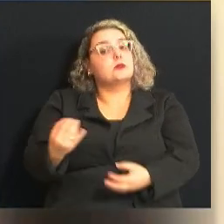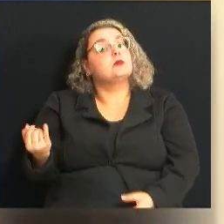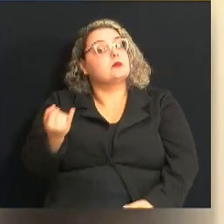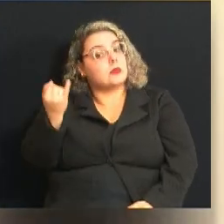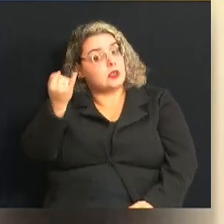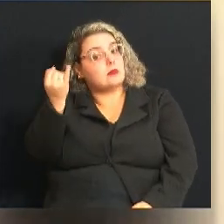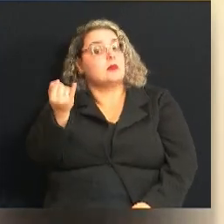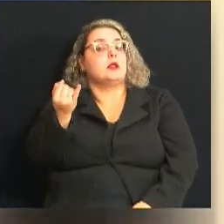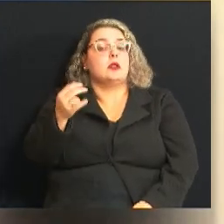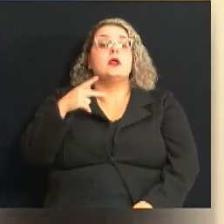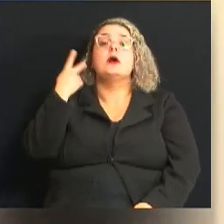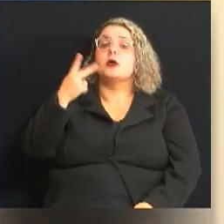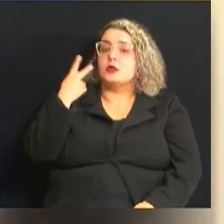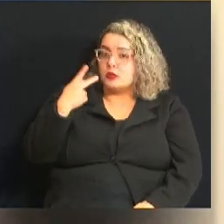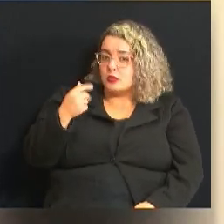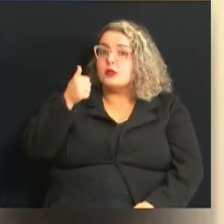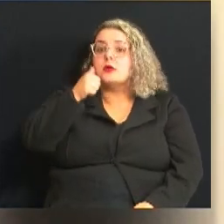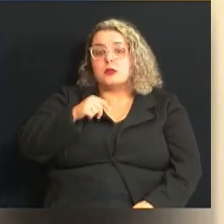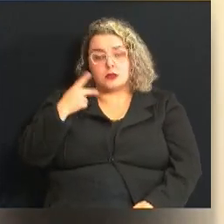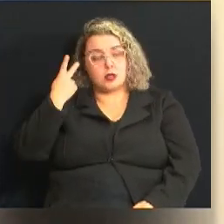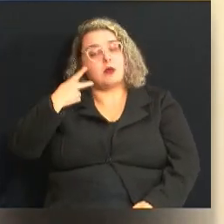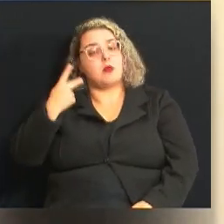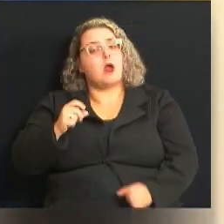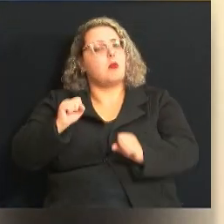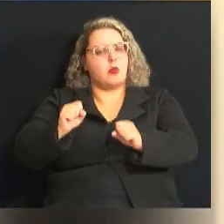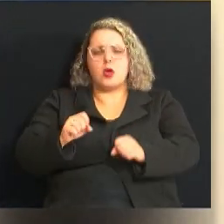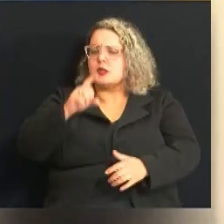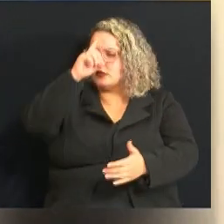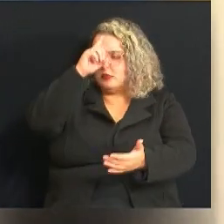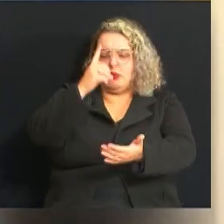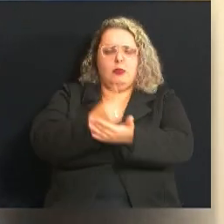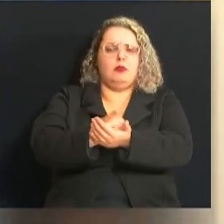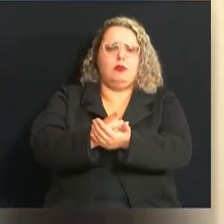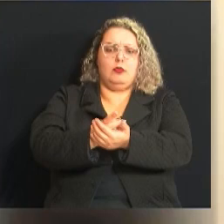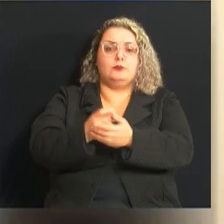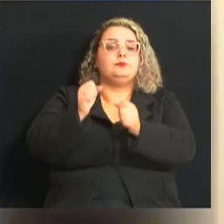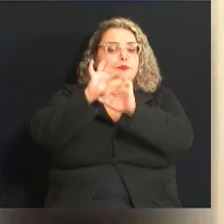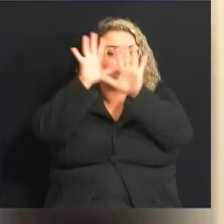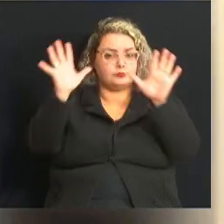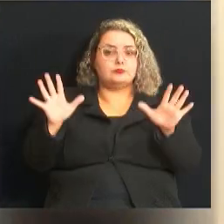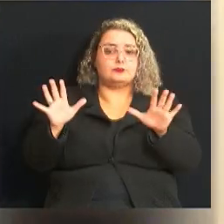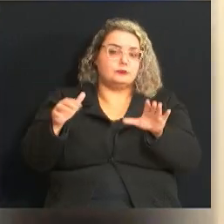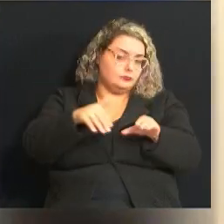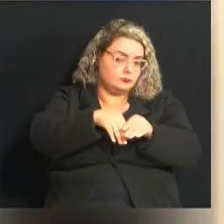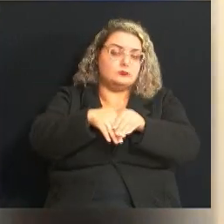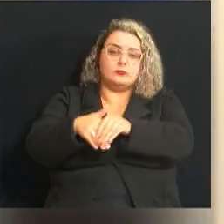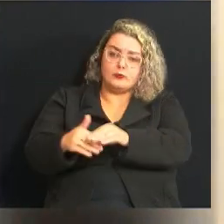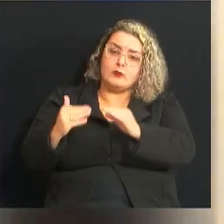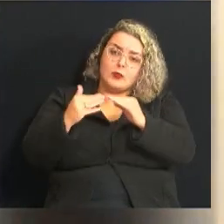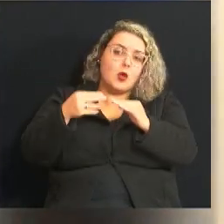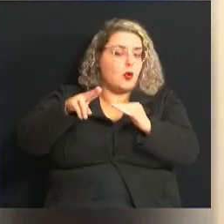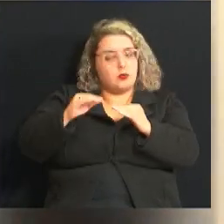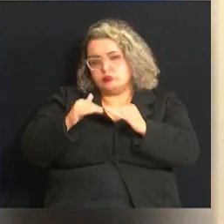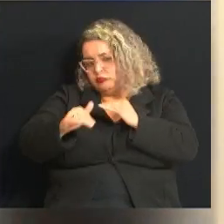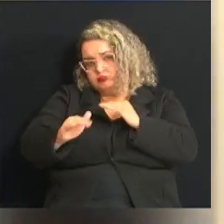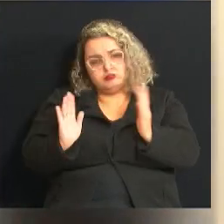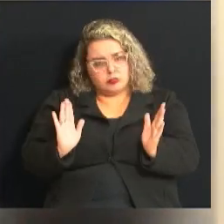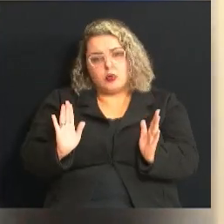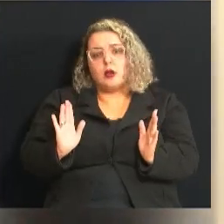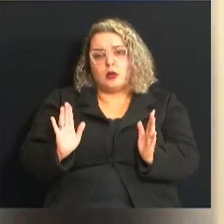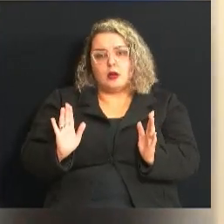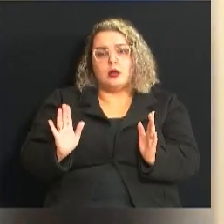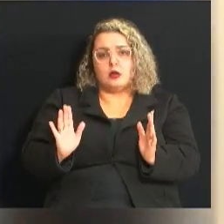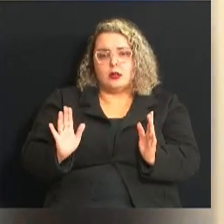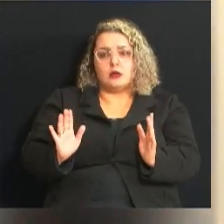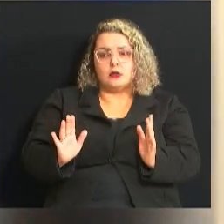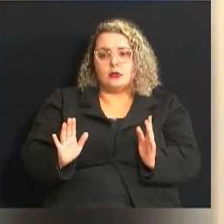para que os vereadores e a vereadora possam tomar a decisão e votar favorável ou contrário, conforme